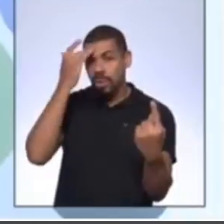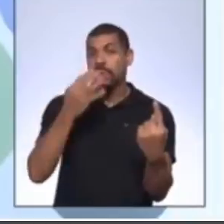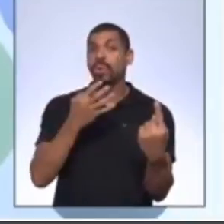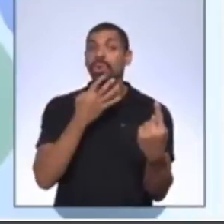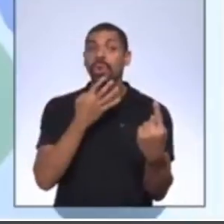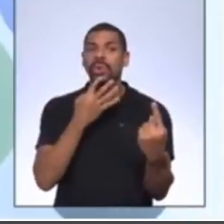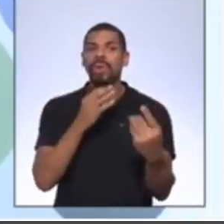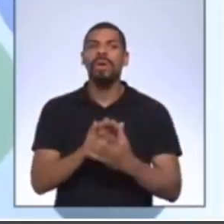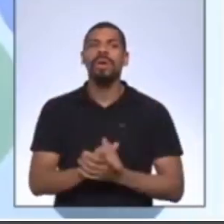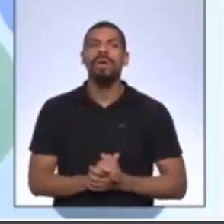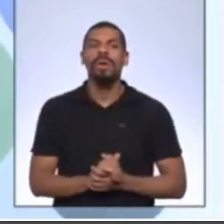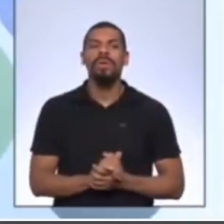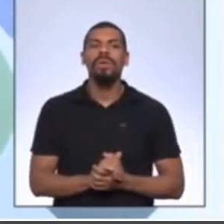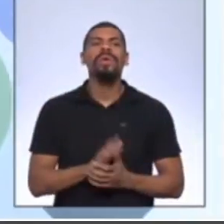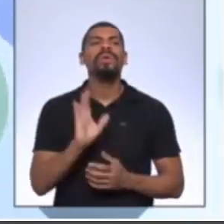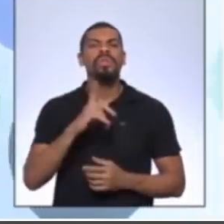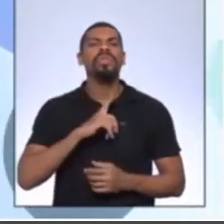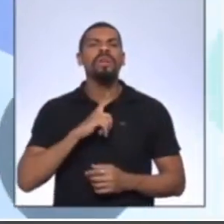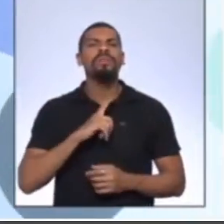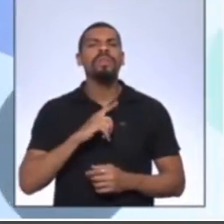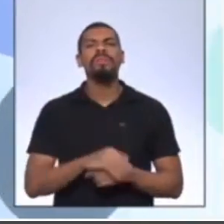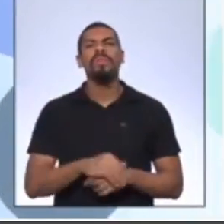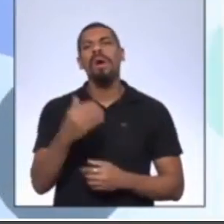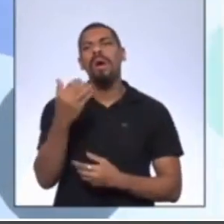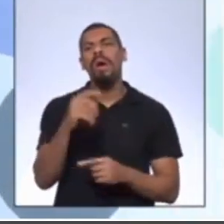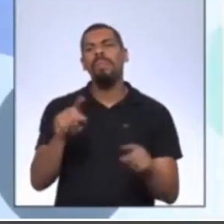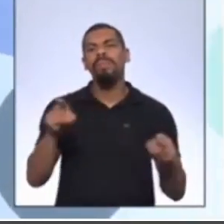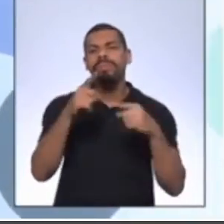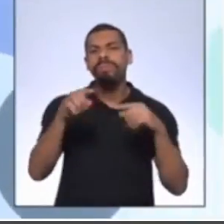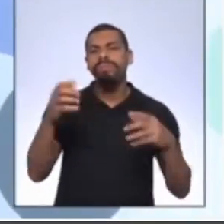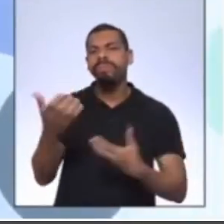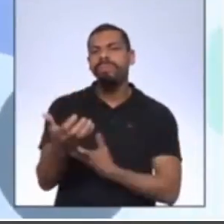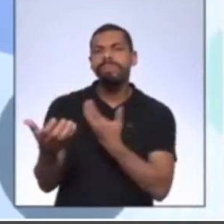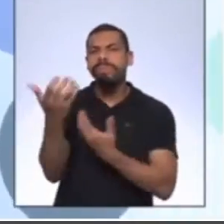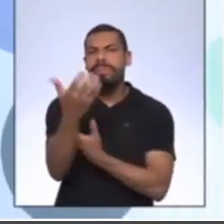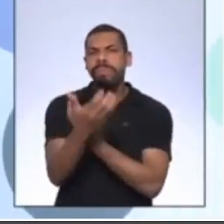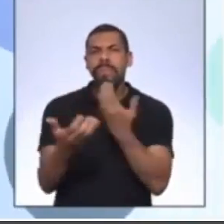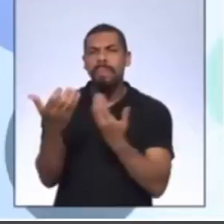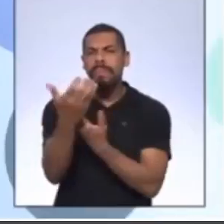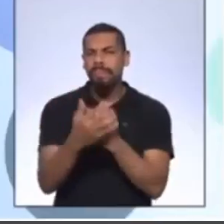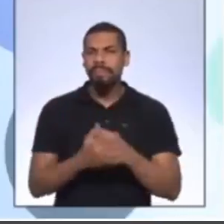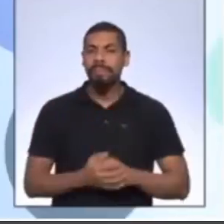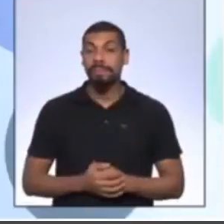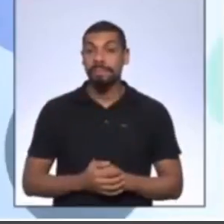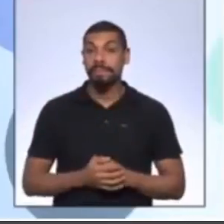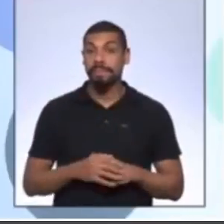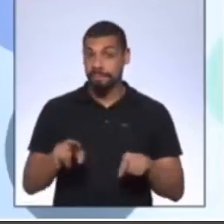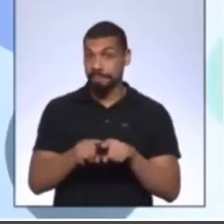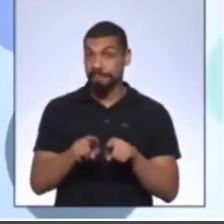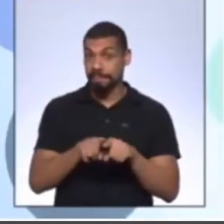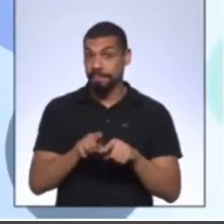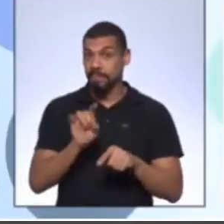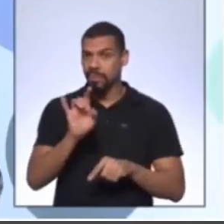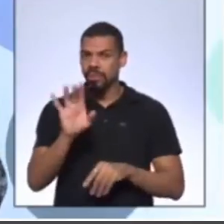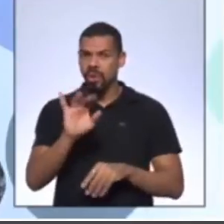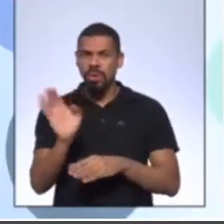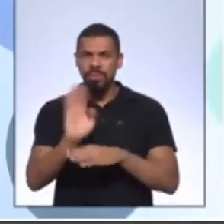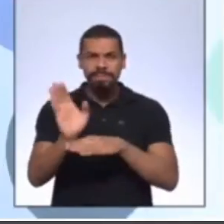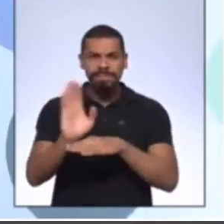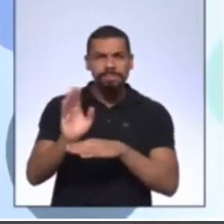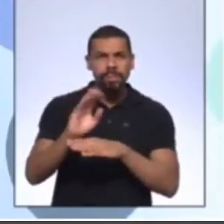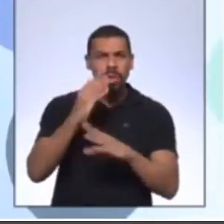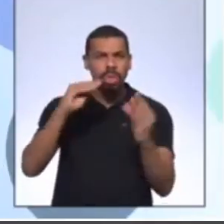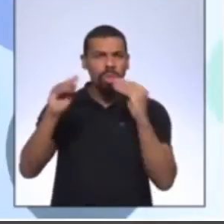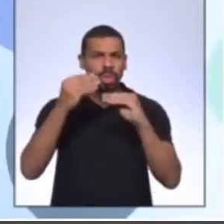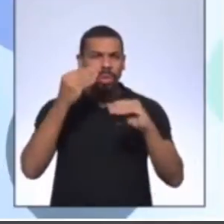conheceu conhece sim já ouviu música erudita né tem o hábito de um vídeo vez em quando em casa não apenas né nos filmes aí eu nos